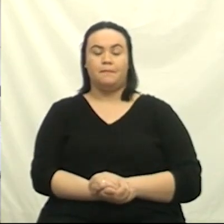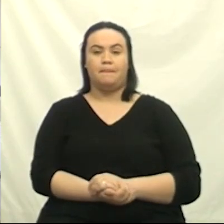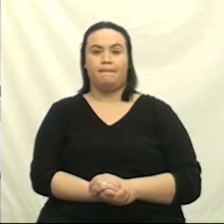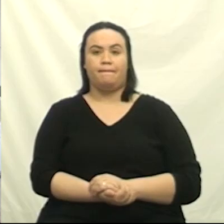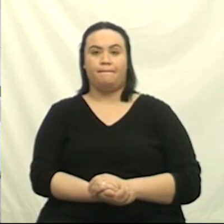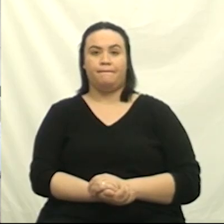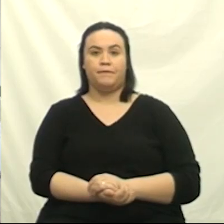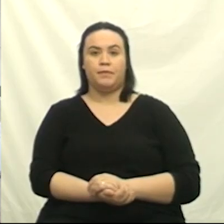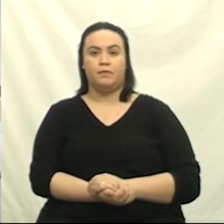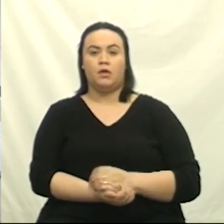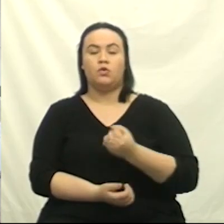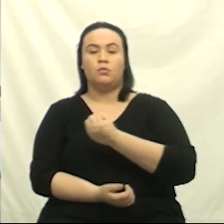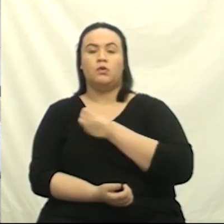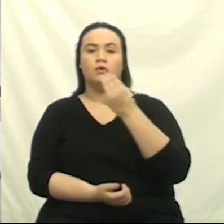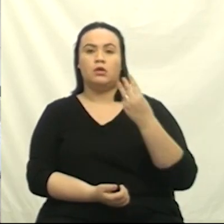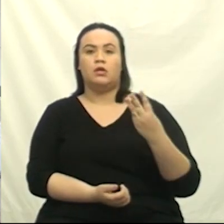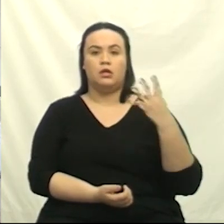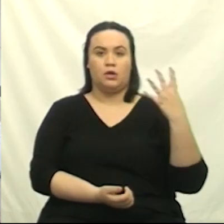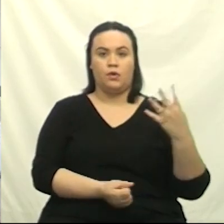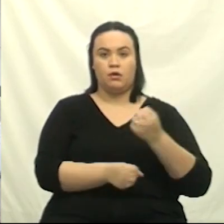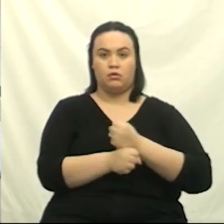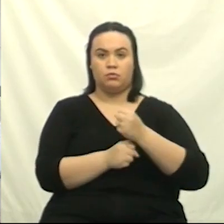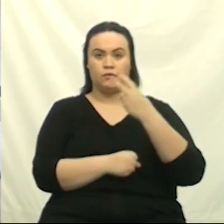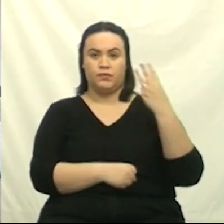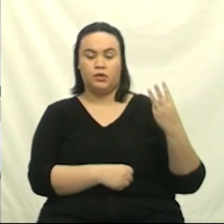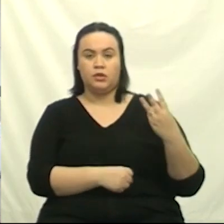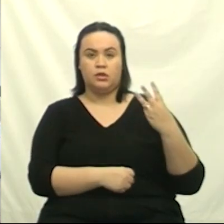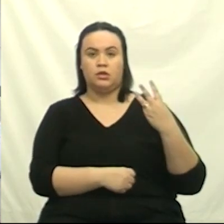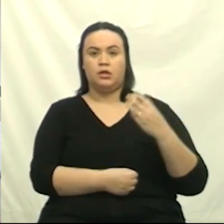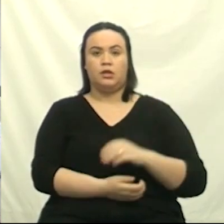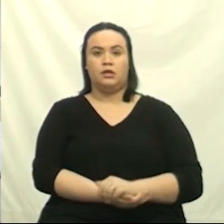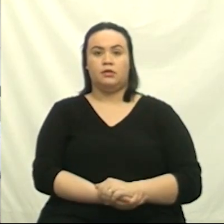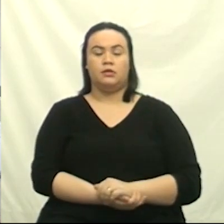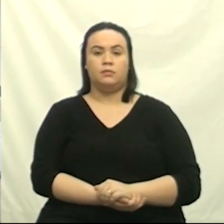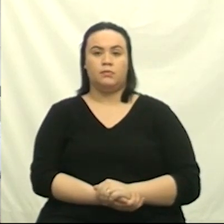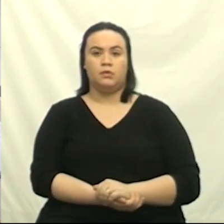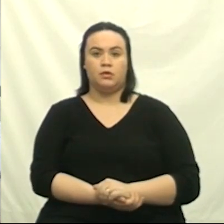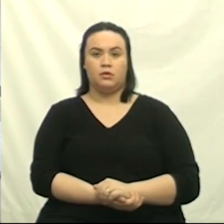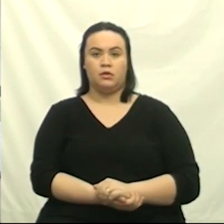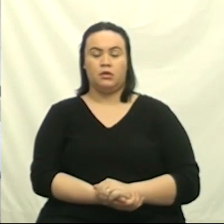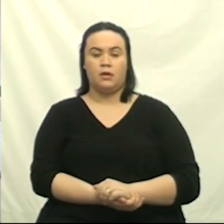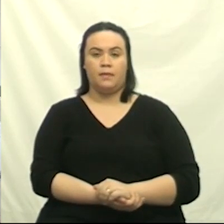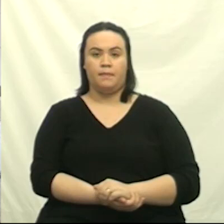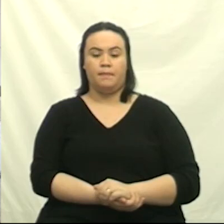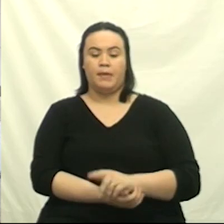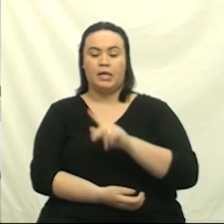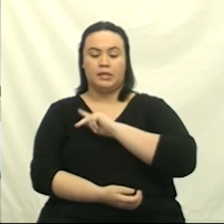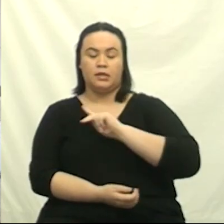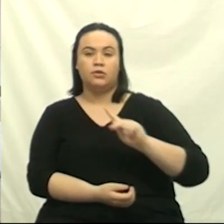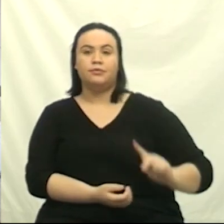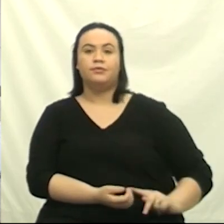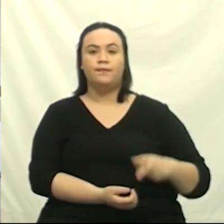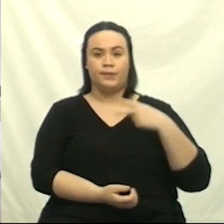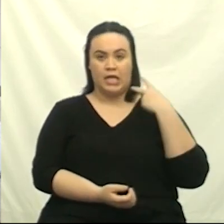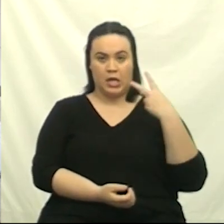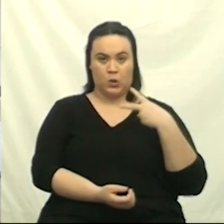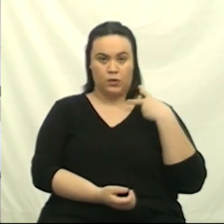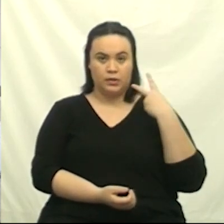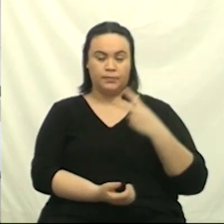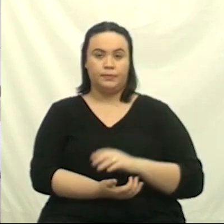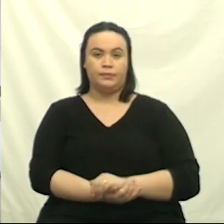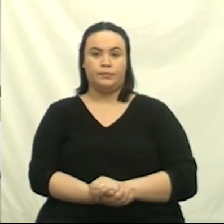moção número 34 barra 2023 excelentíssimo senhor presidente senhores e senhoras vereadores e